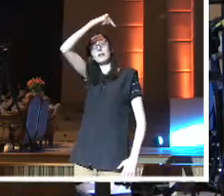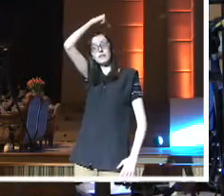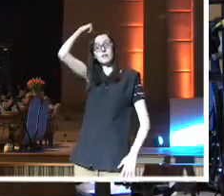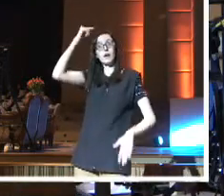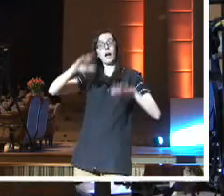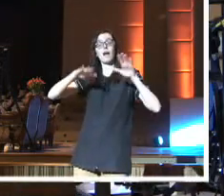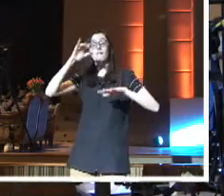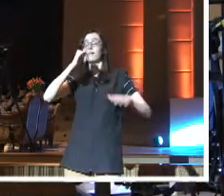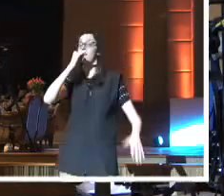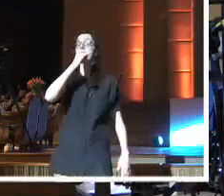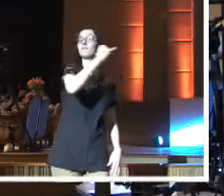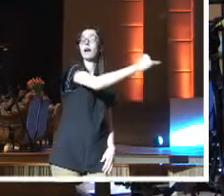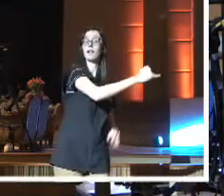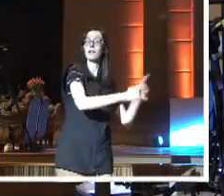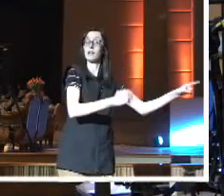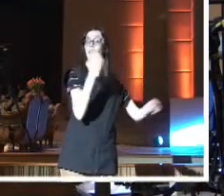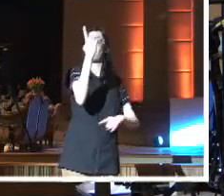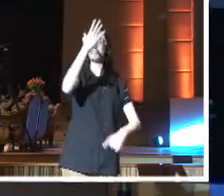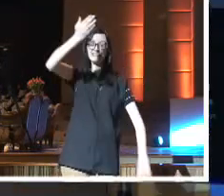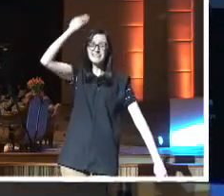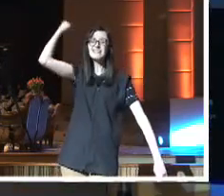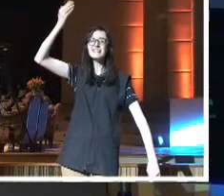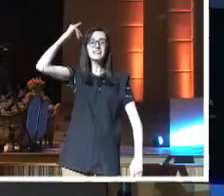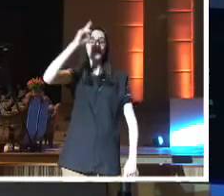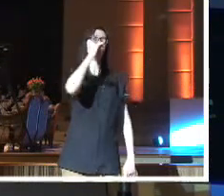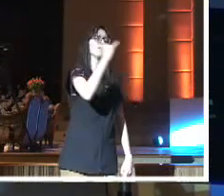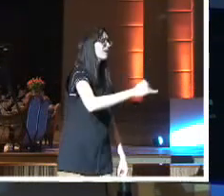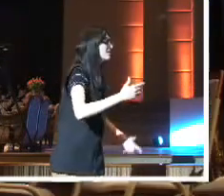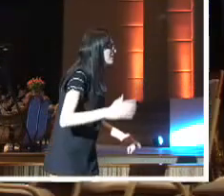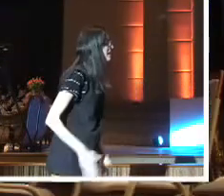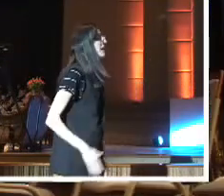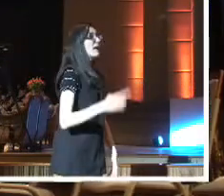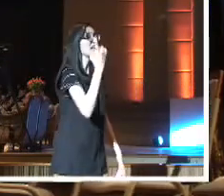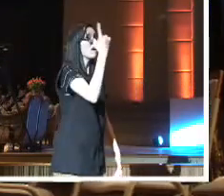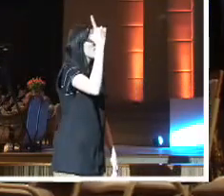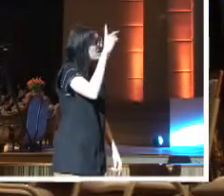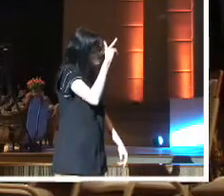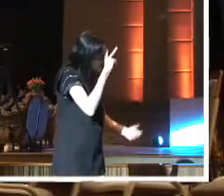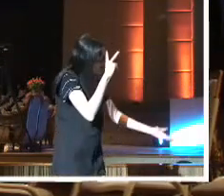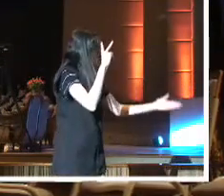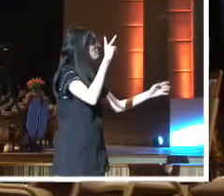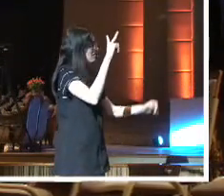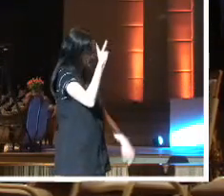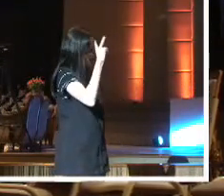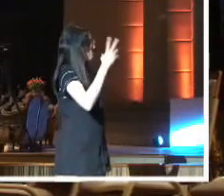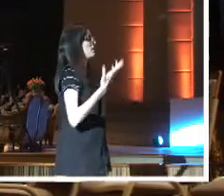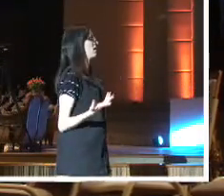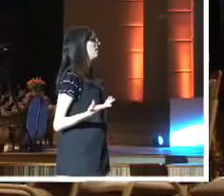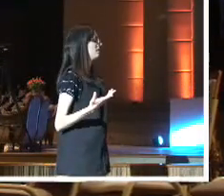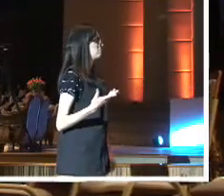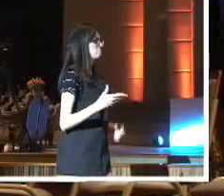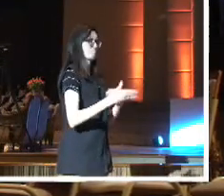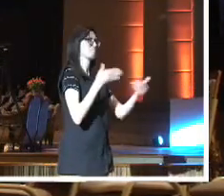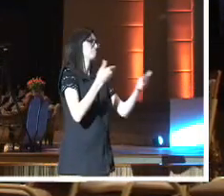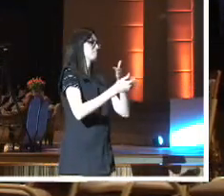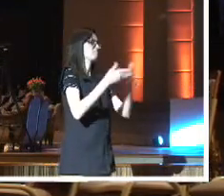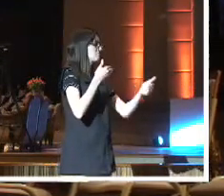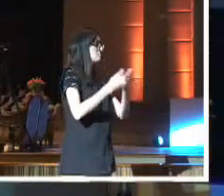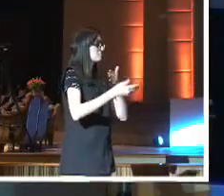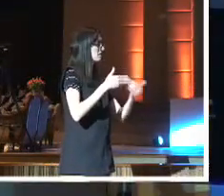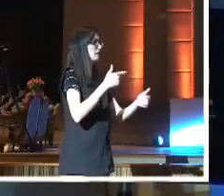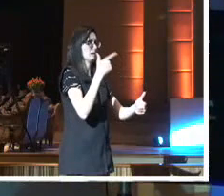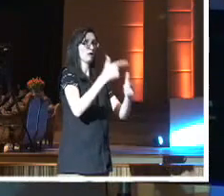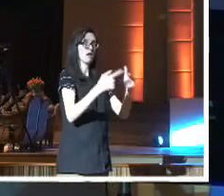estivesse dizendo ao coração de Davi: Davi, lembra, não importa o tamanho